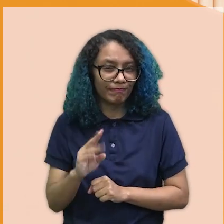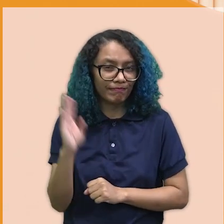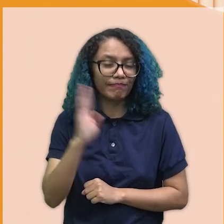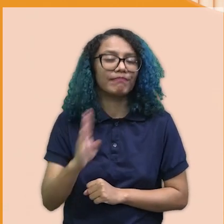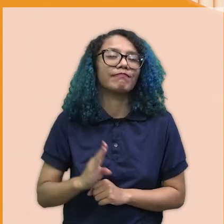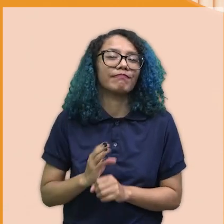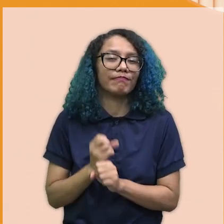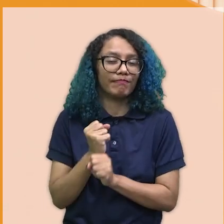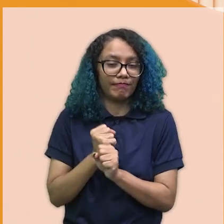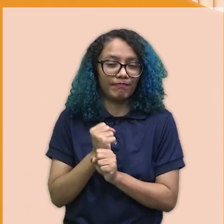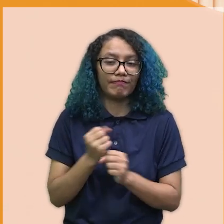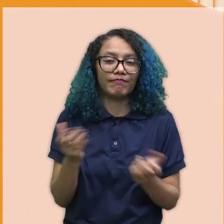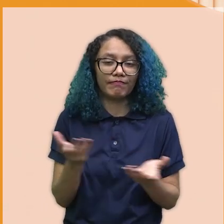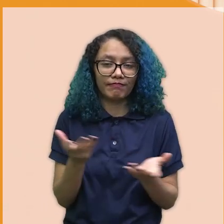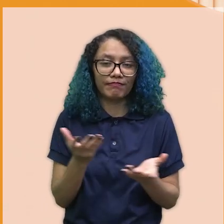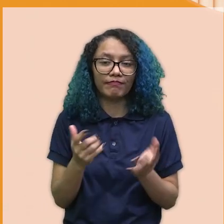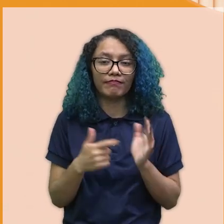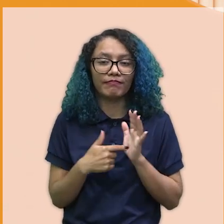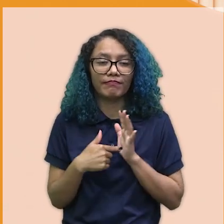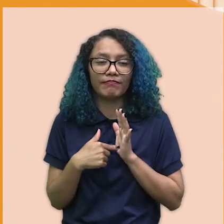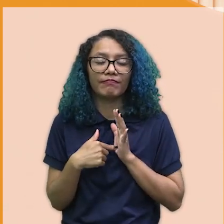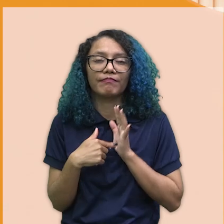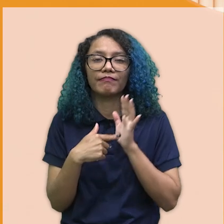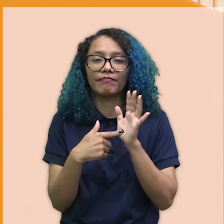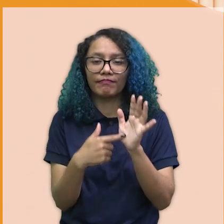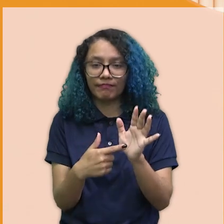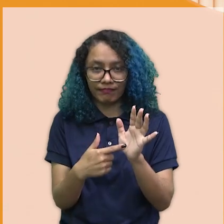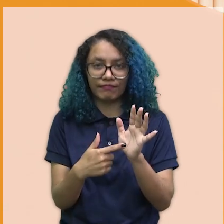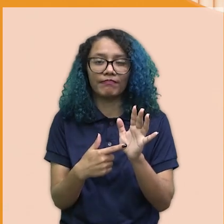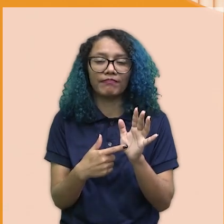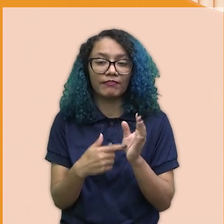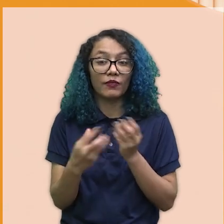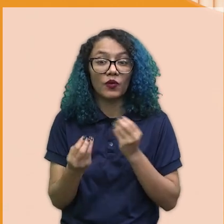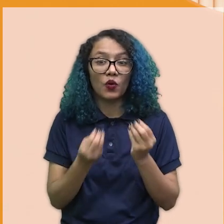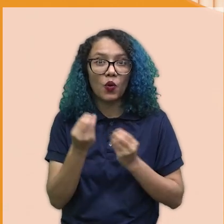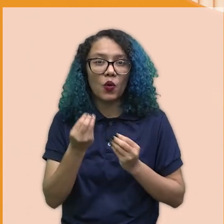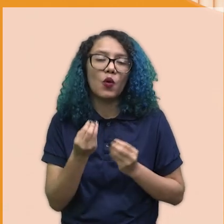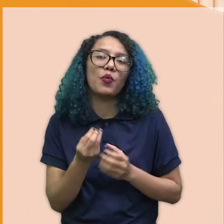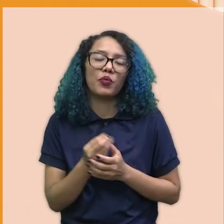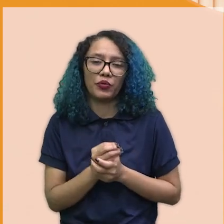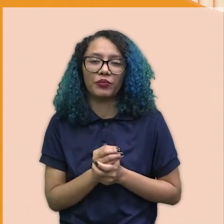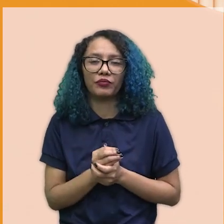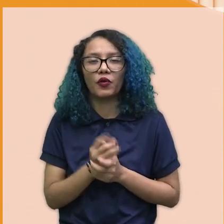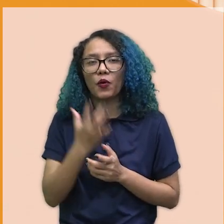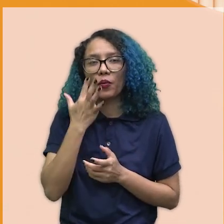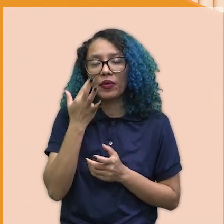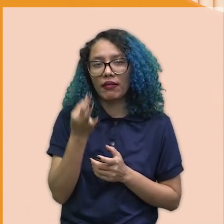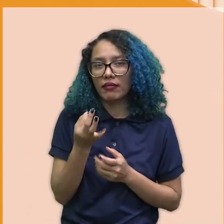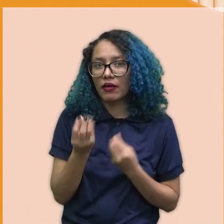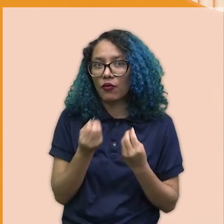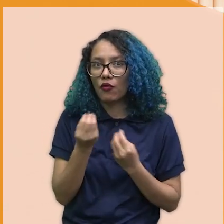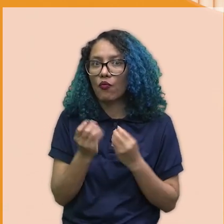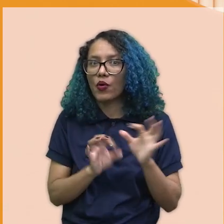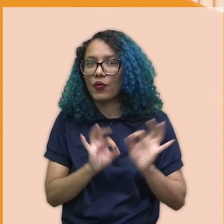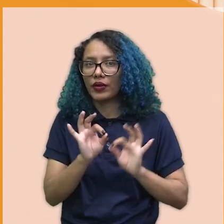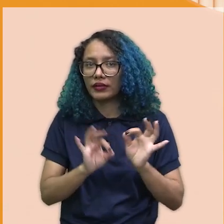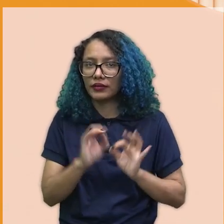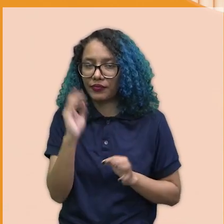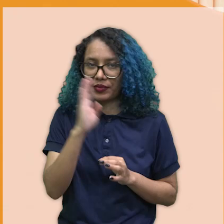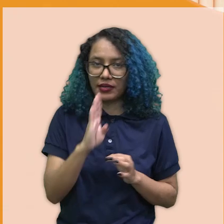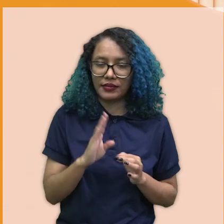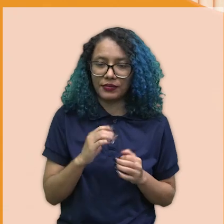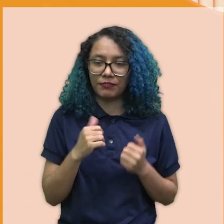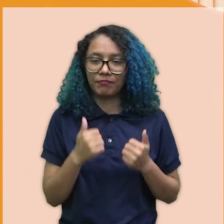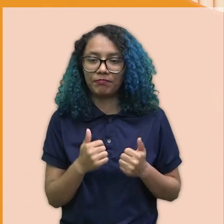Então, a partir de agora, a gente vai buscar compreender como foi esse processo de formação territorial aqui no Brasil.